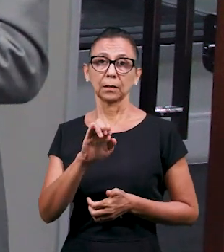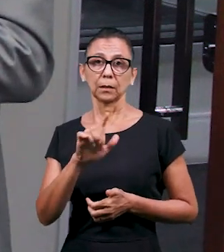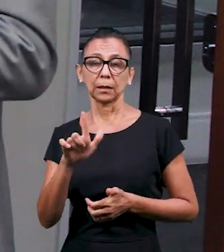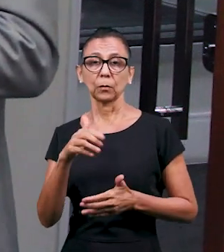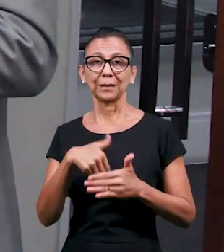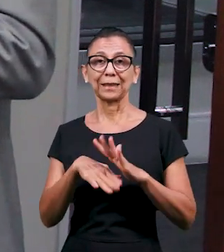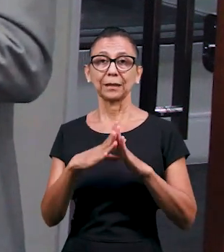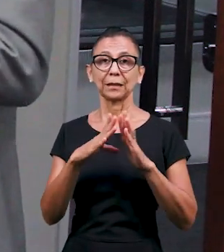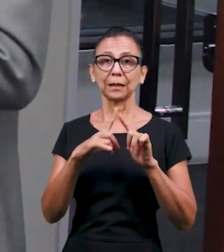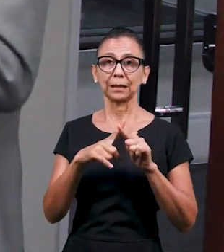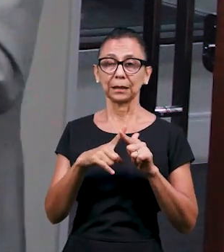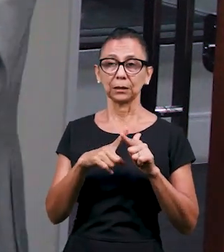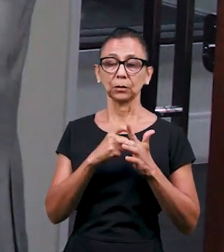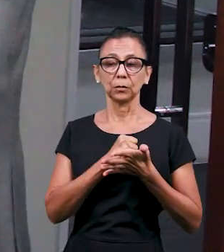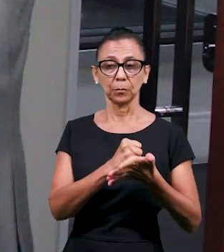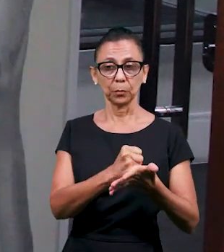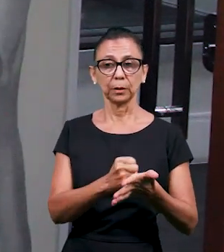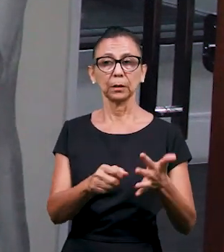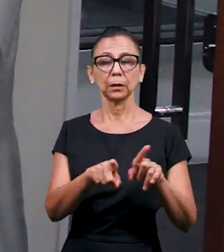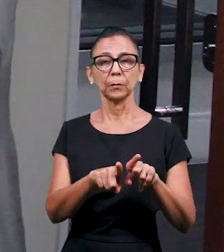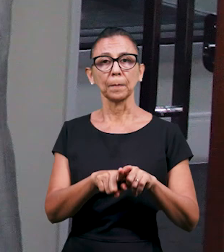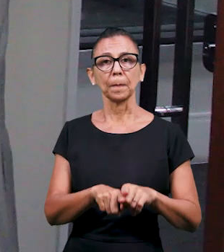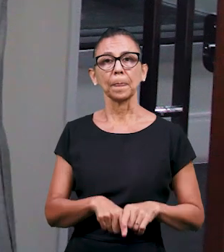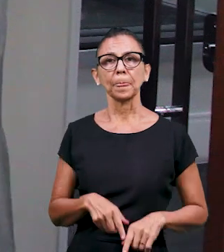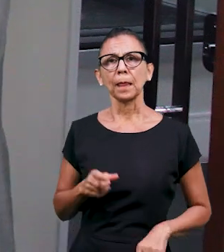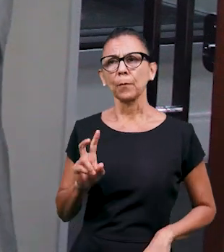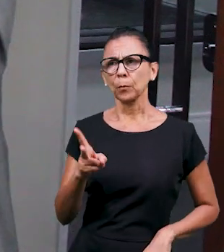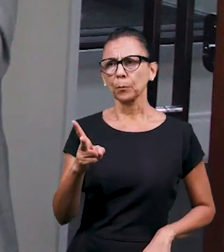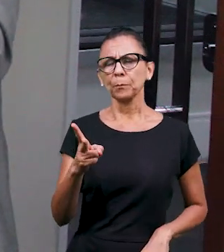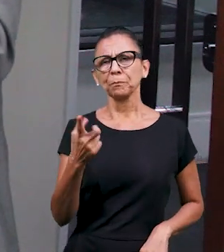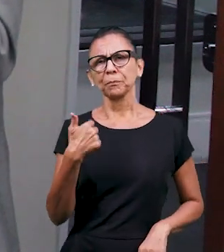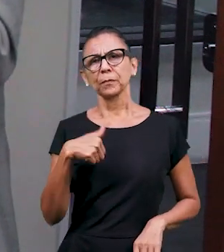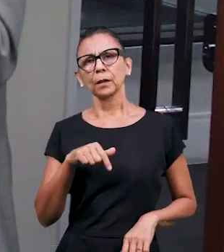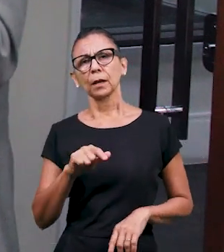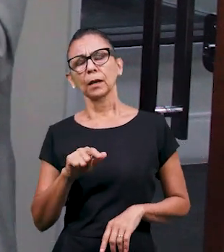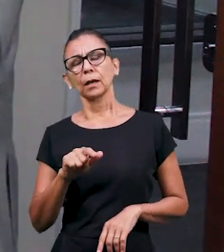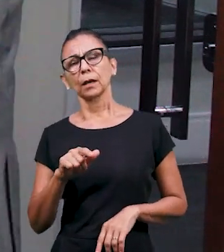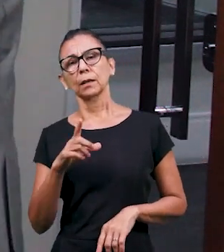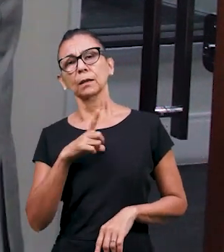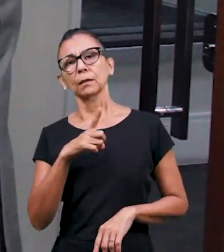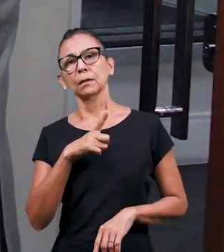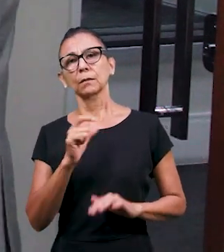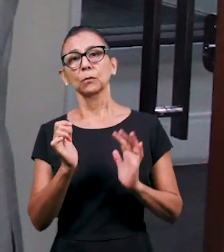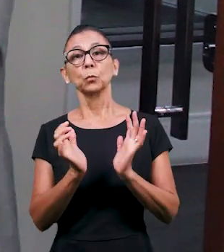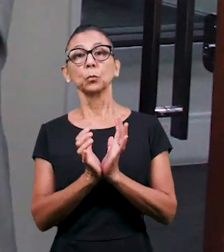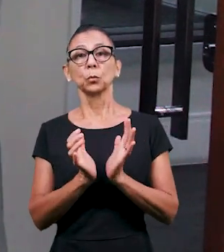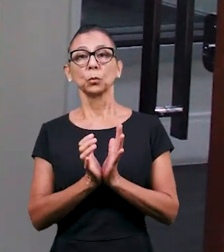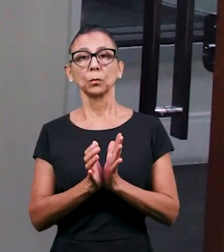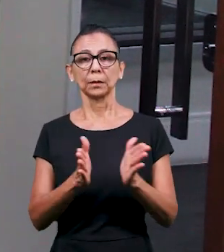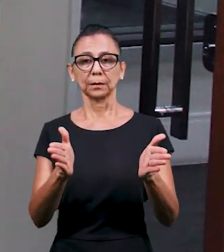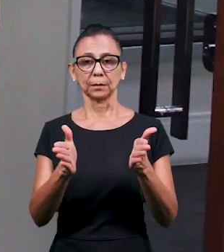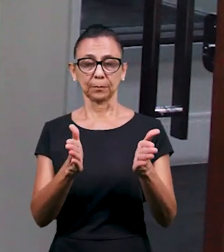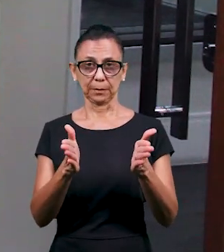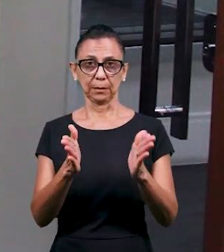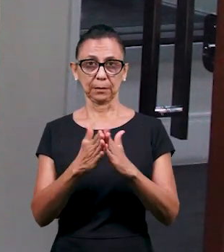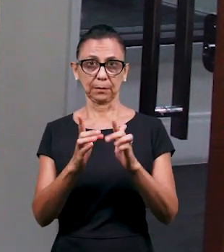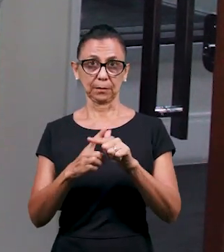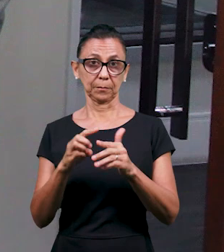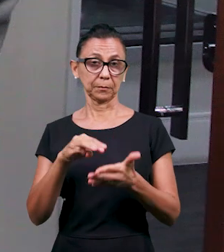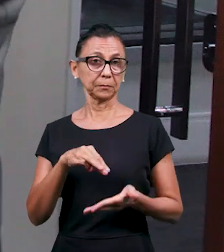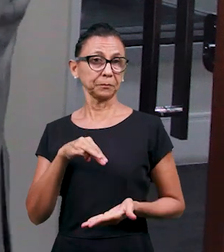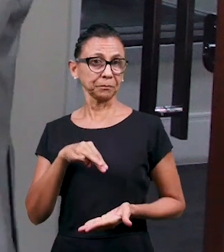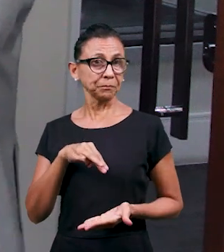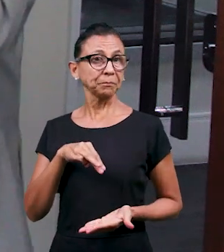a Raquel ali dentro da igreja. Mas vamos lá, eu usei a expressão acessibilidade, e nós temos um grupo